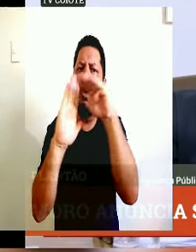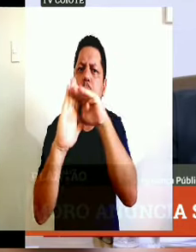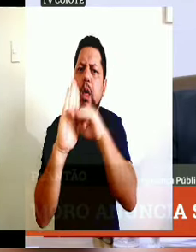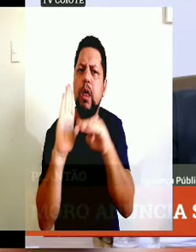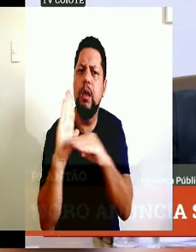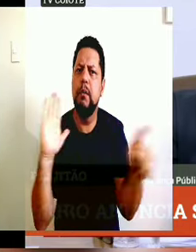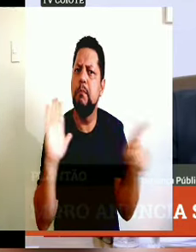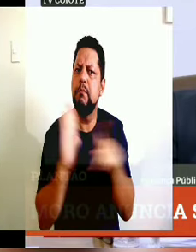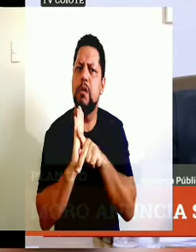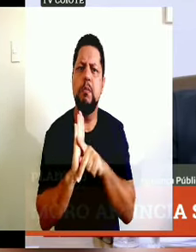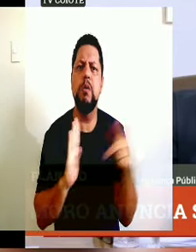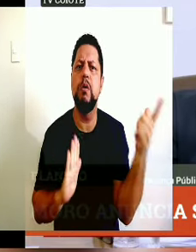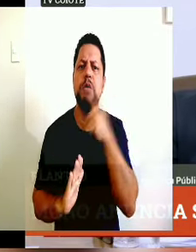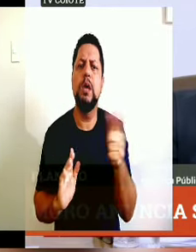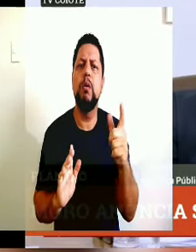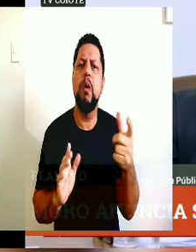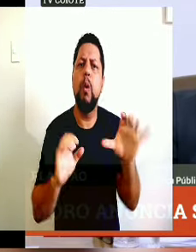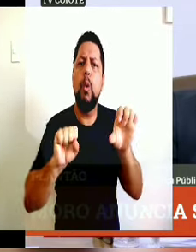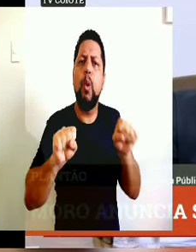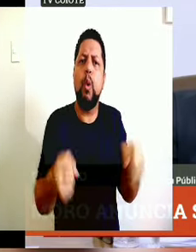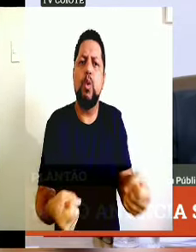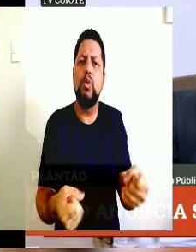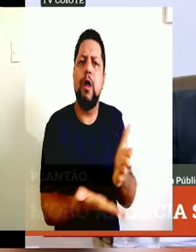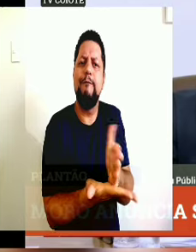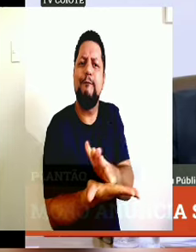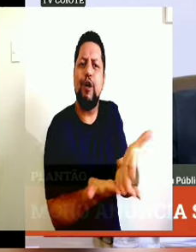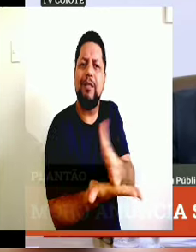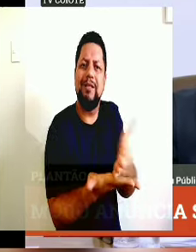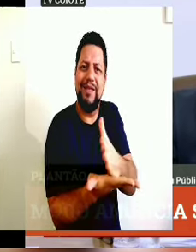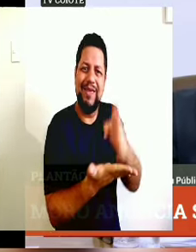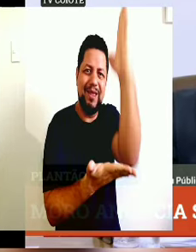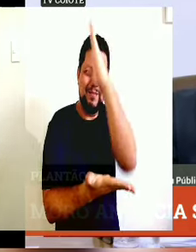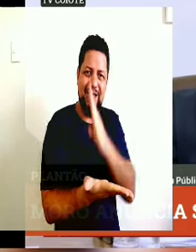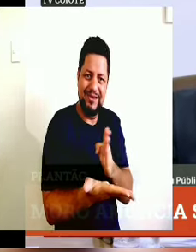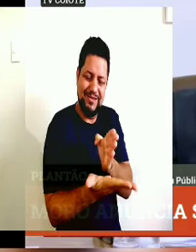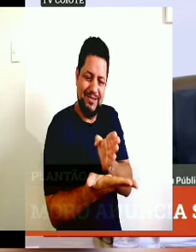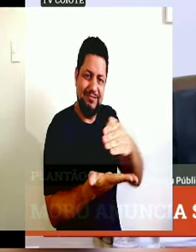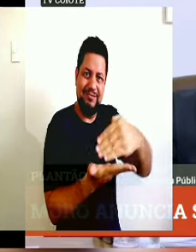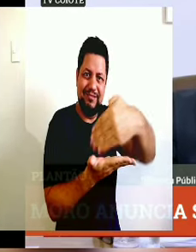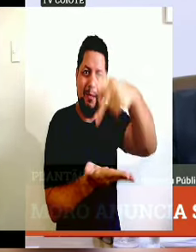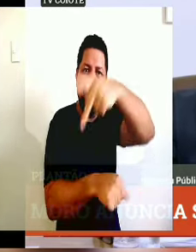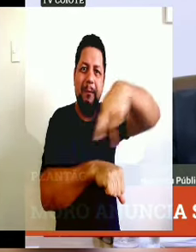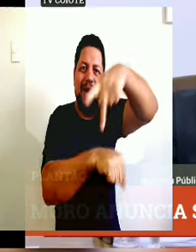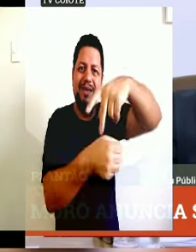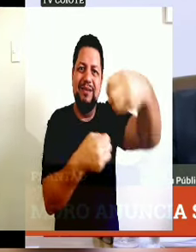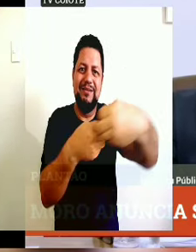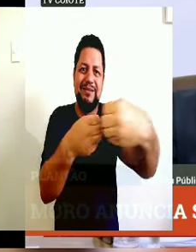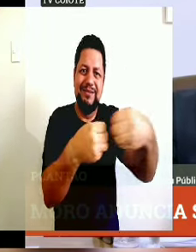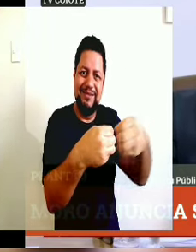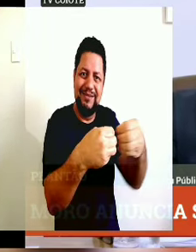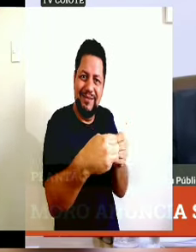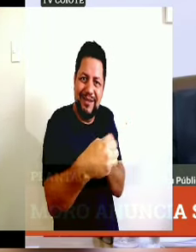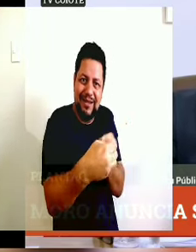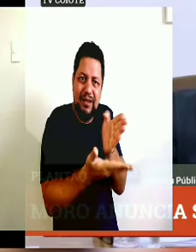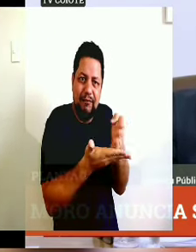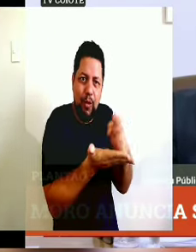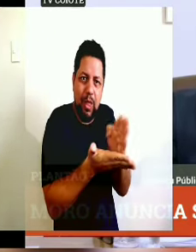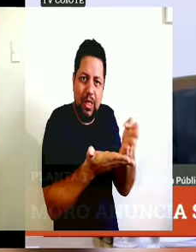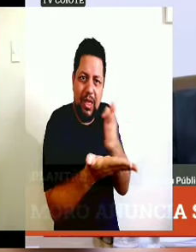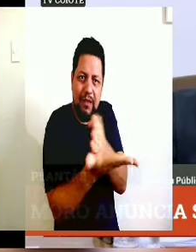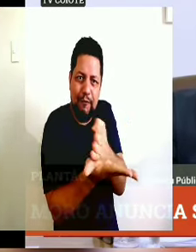realmente efetivos aí para controle de fronteiras no nosso país, e trabalha em conjunto com as forças